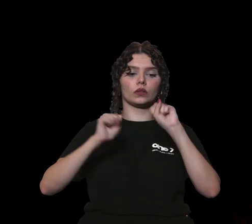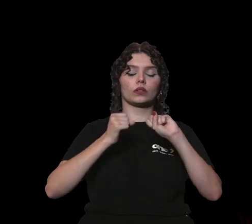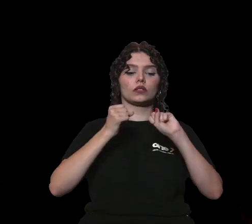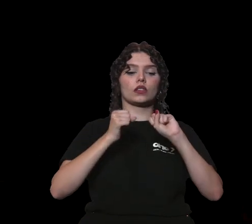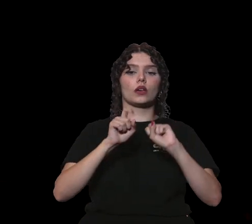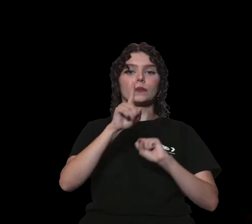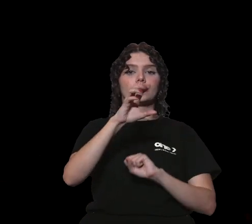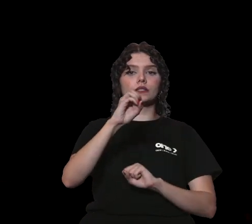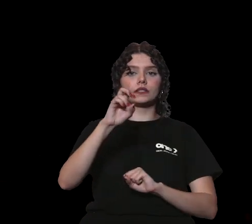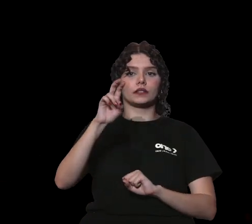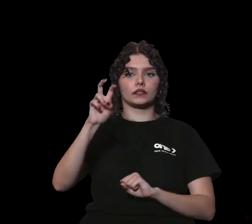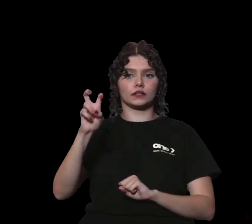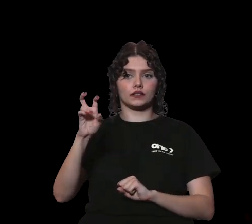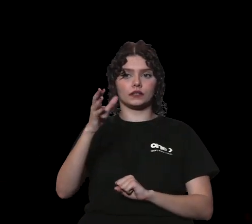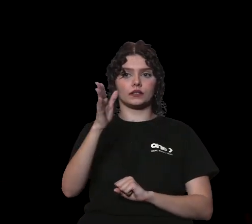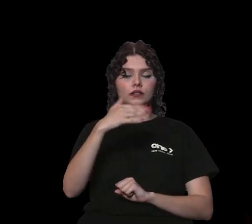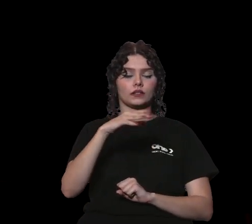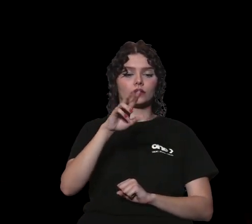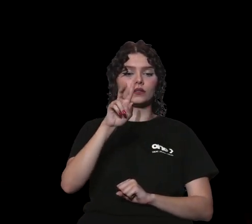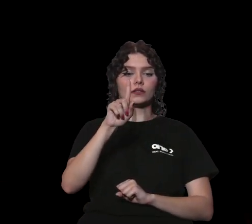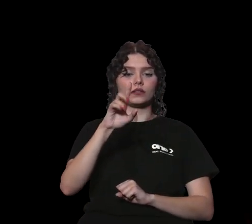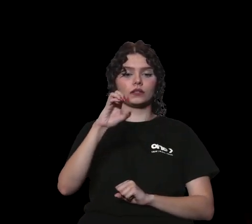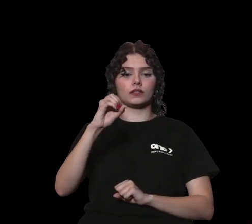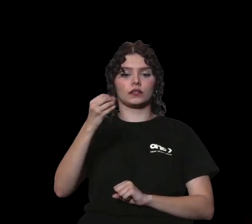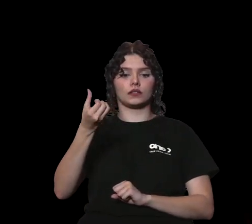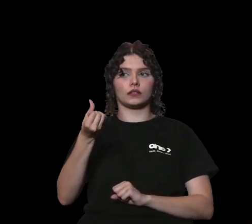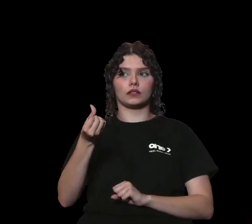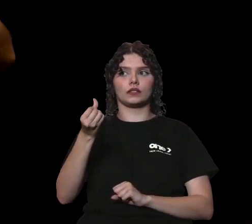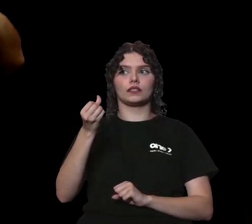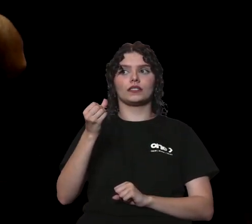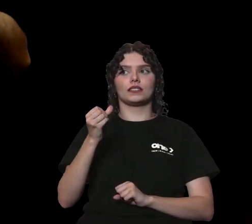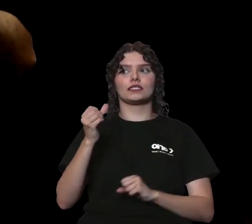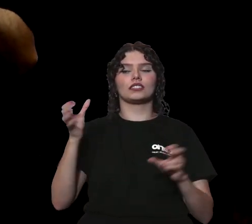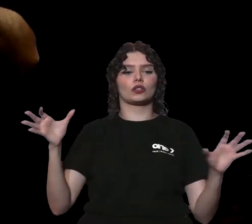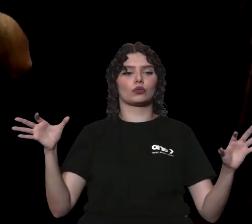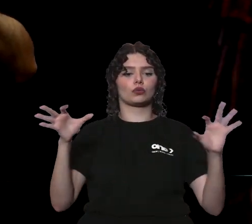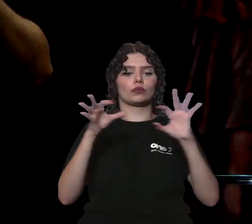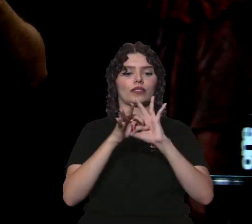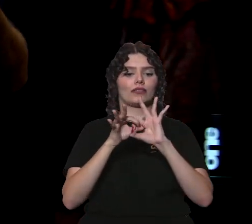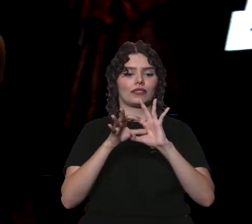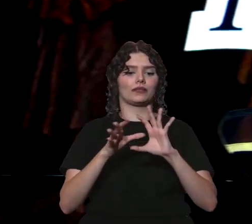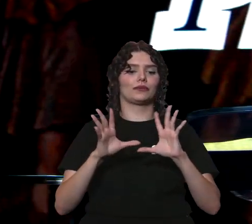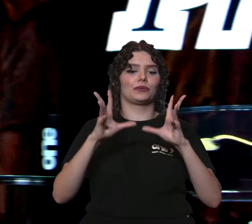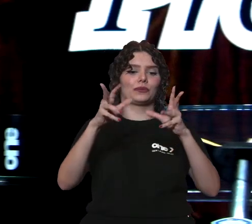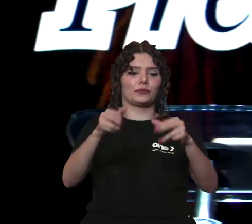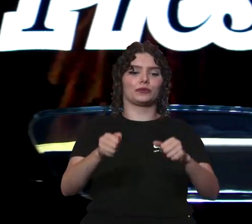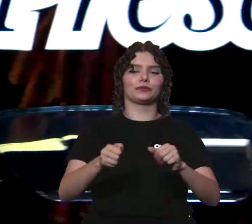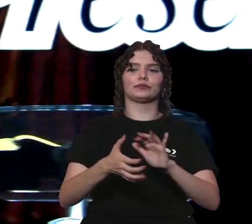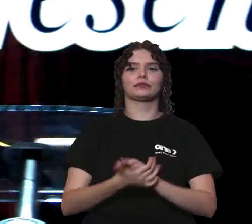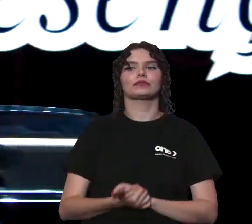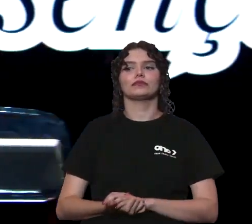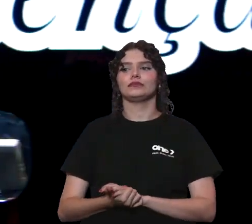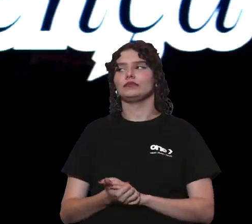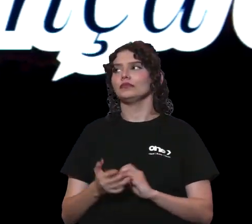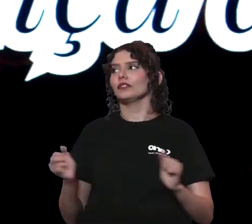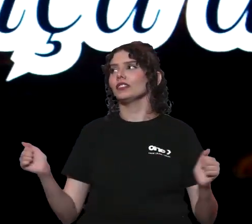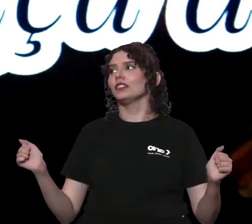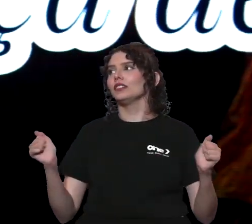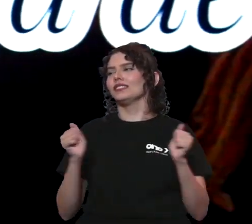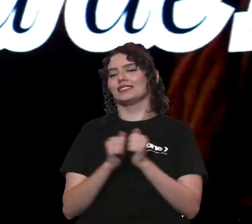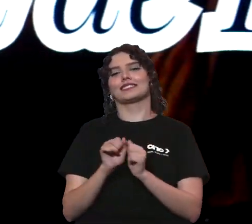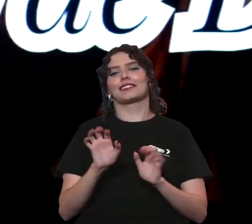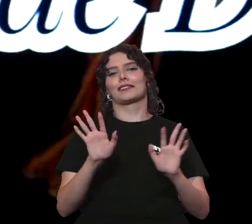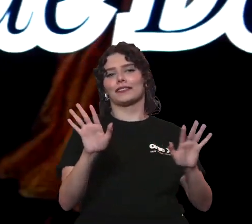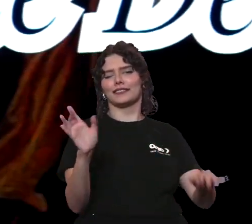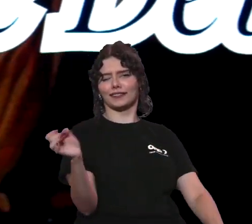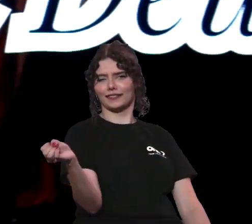Salmo 106 e do Salmo 96. Ele já fazia medley, Salomão. Já juntava as músicas. Você acha que isso é coisa